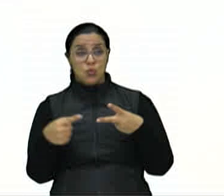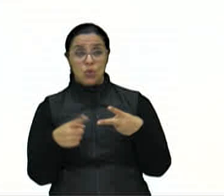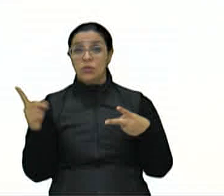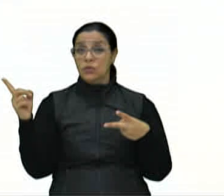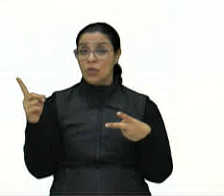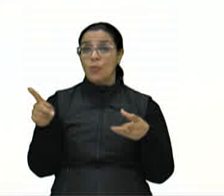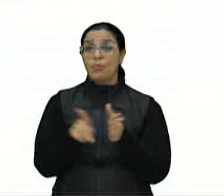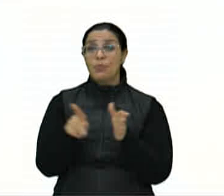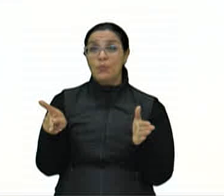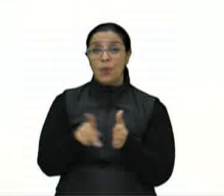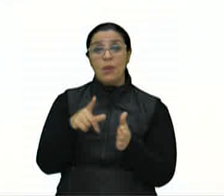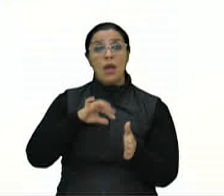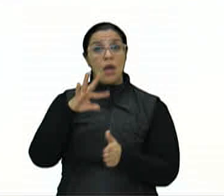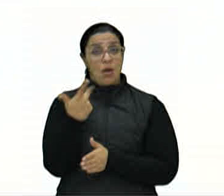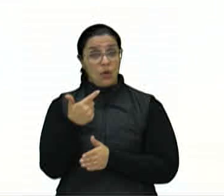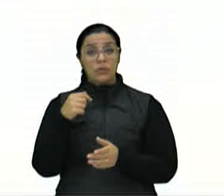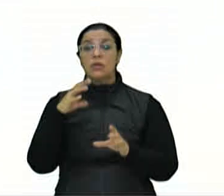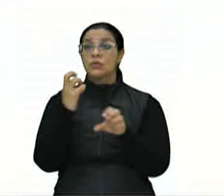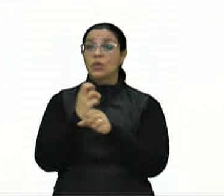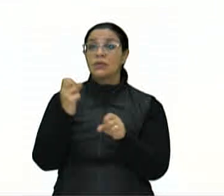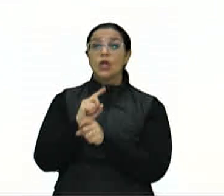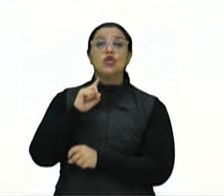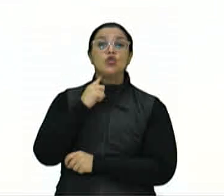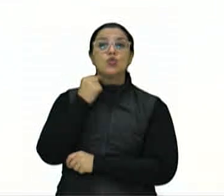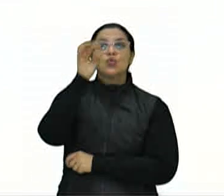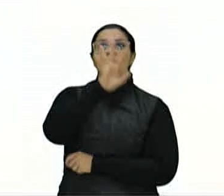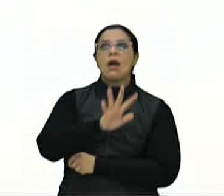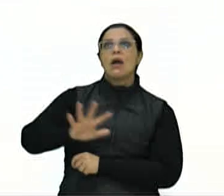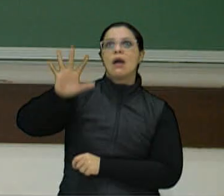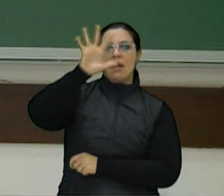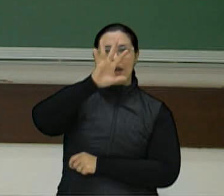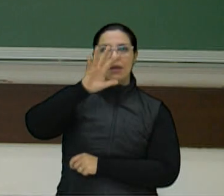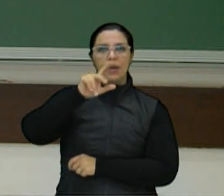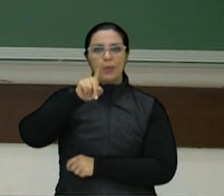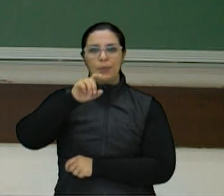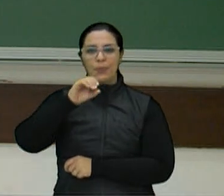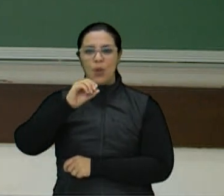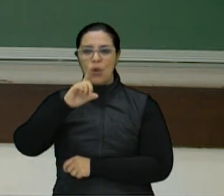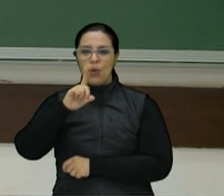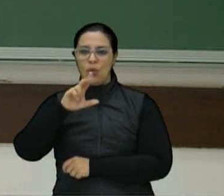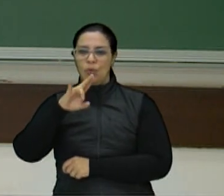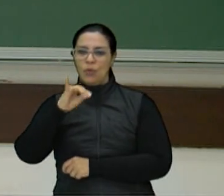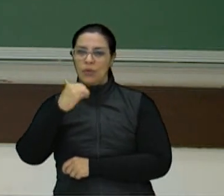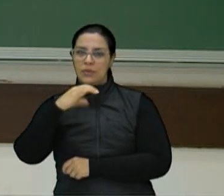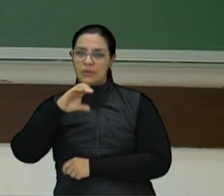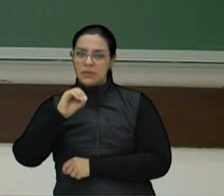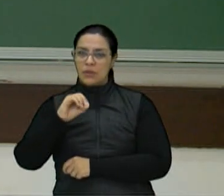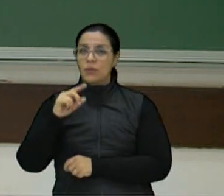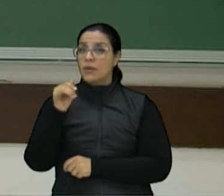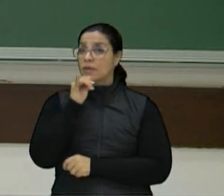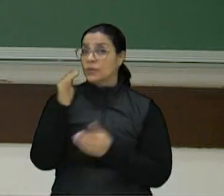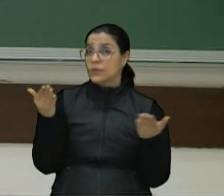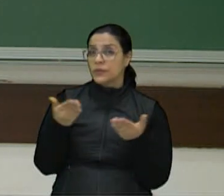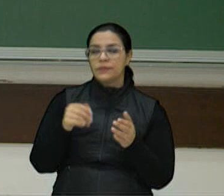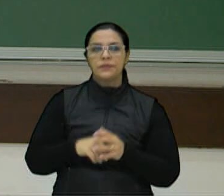um fenômeno meteorológico resultante da poluição atmosférica. Veja. Exemplo